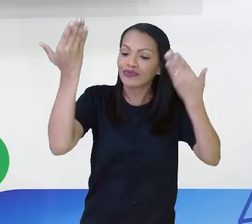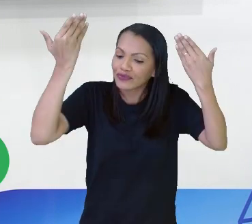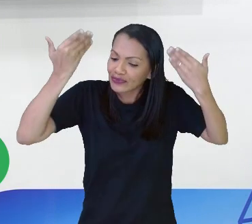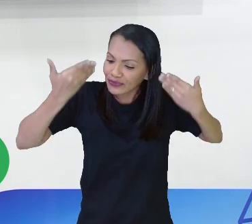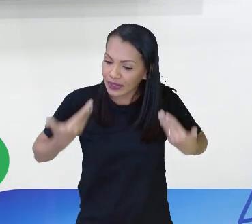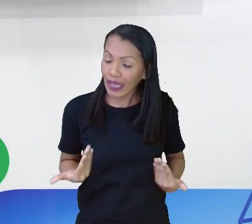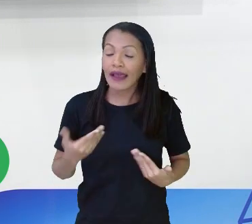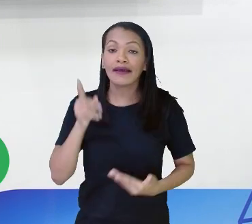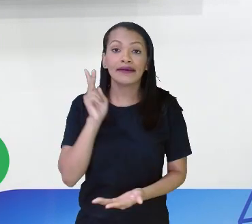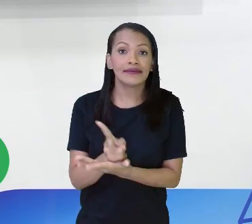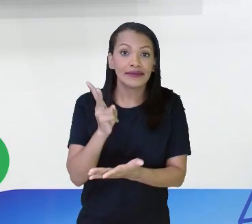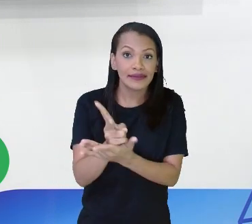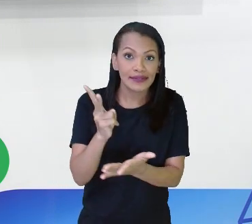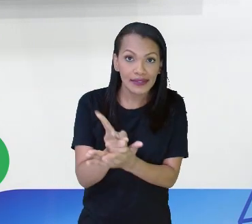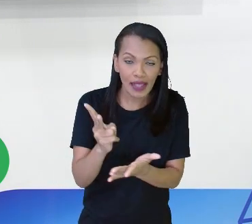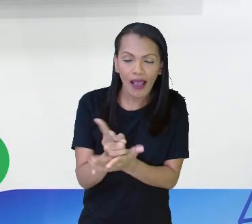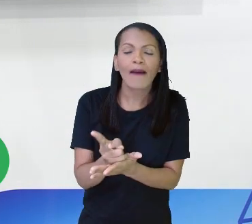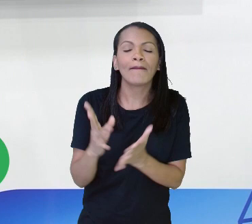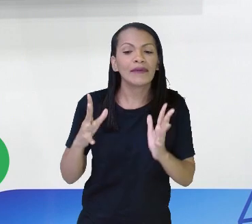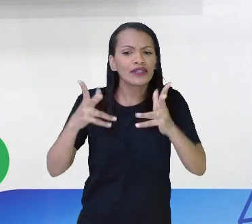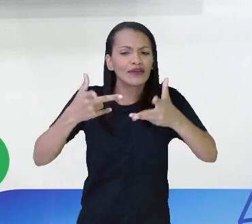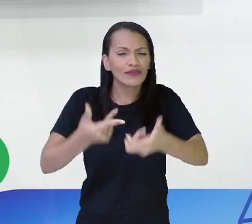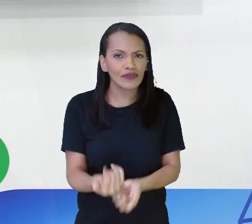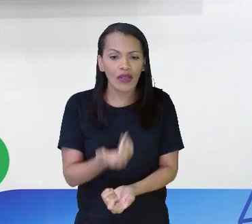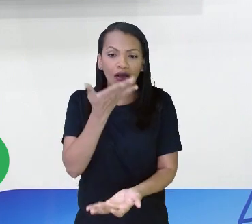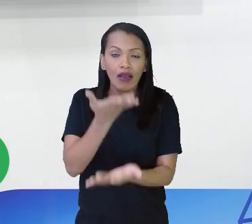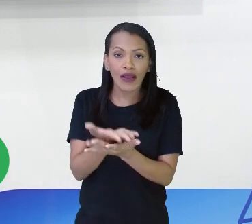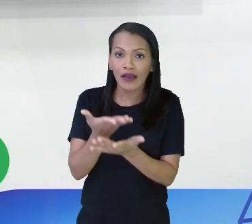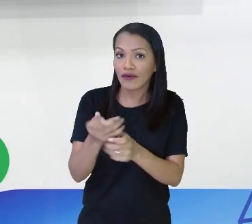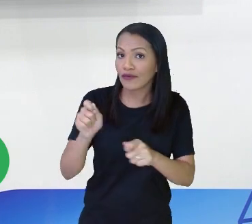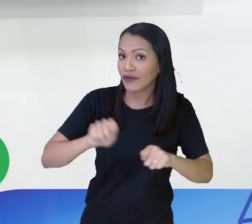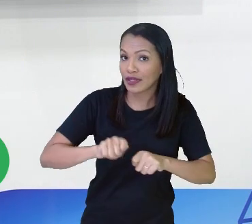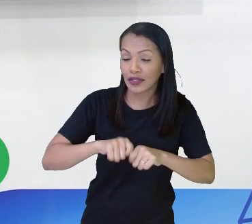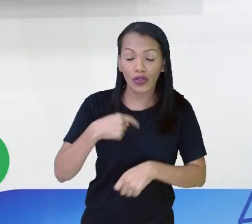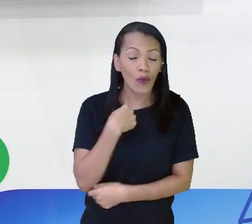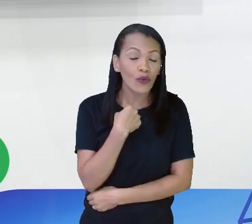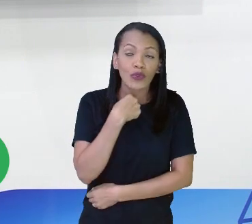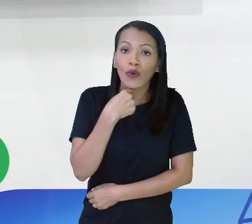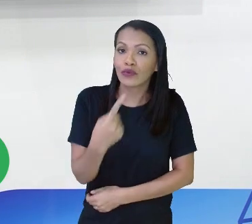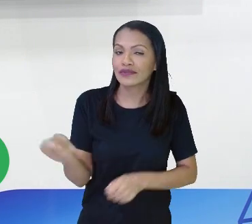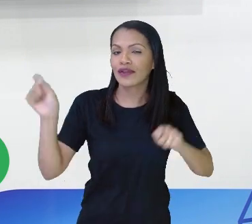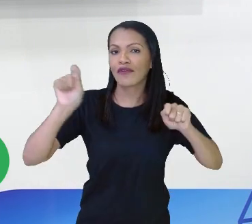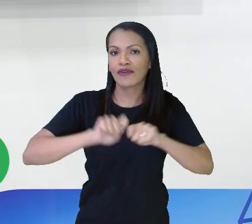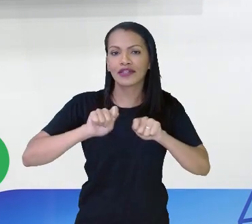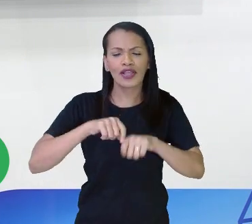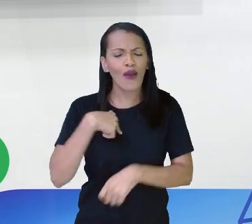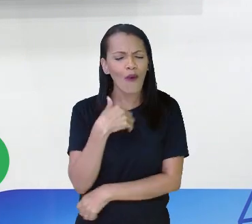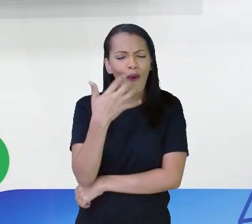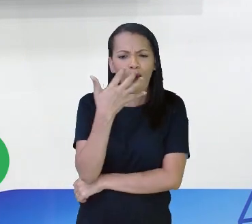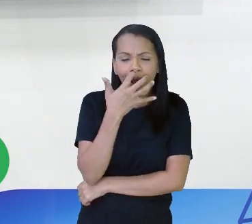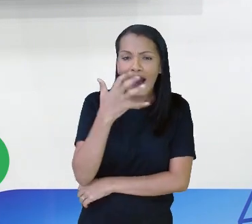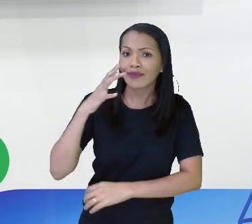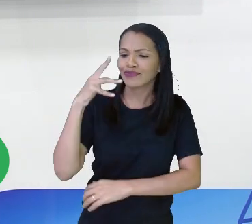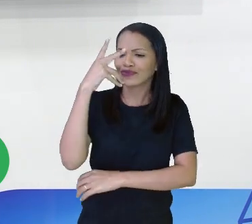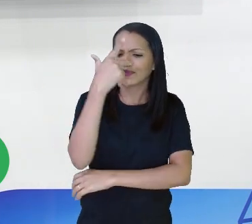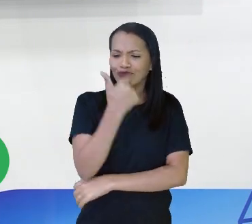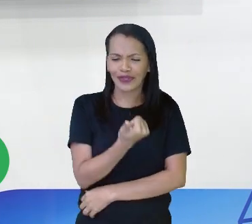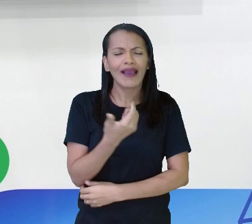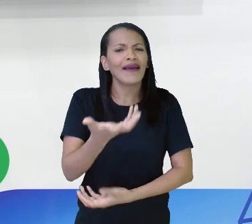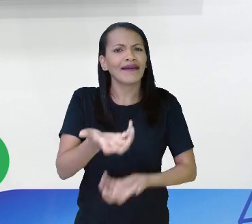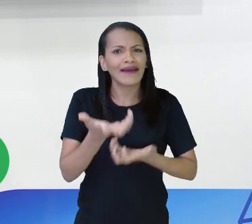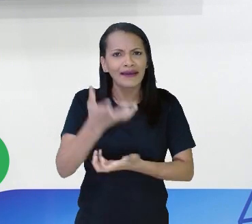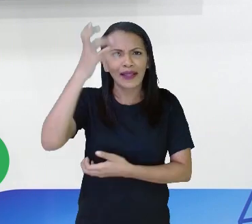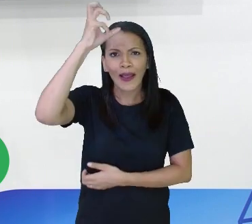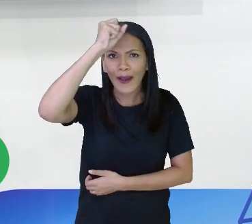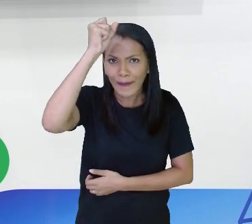sempre abrilhantando a nossa aula, fazendo o que eu não poderia fazer. Acho muito bonito, queria muito aprender, mas acho que isso